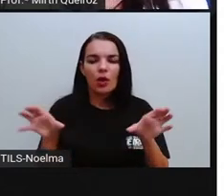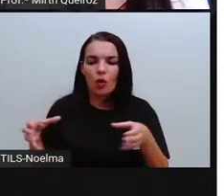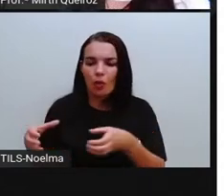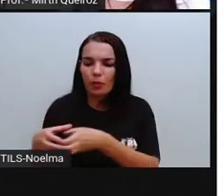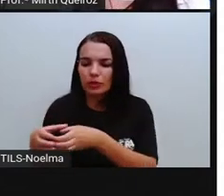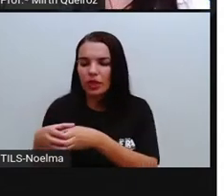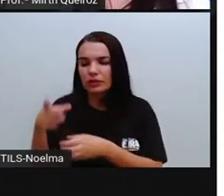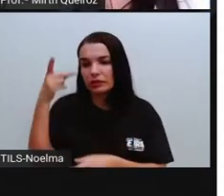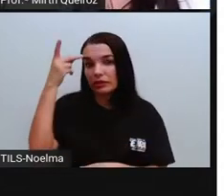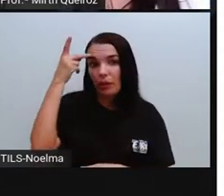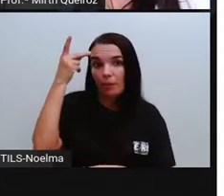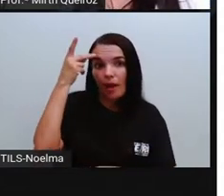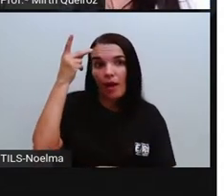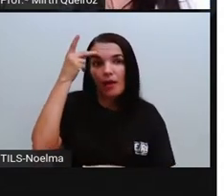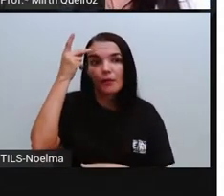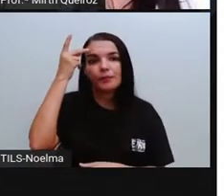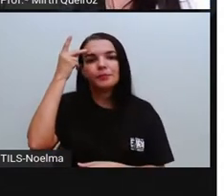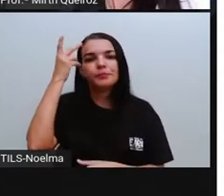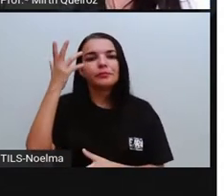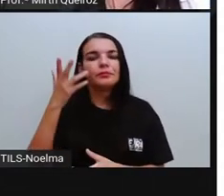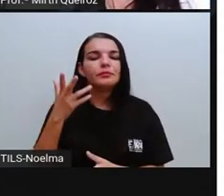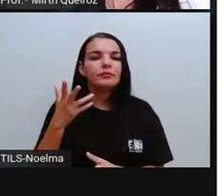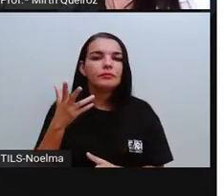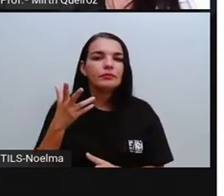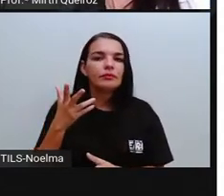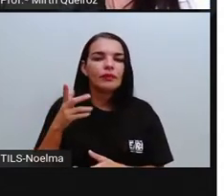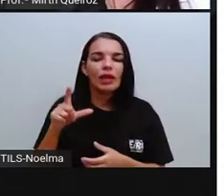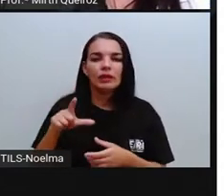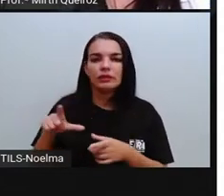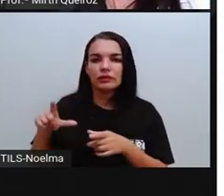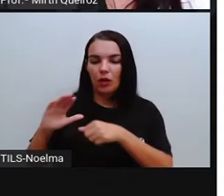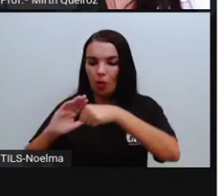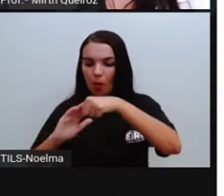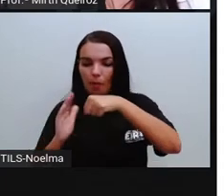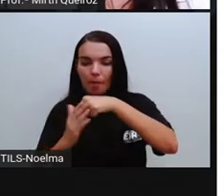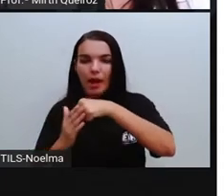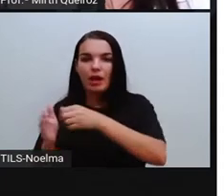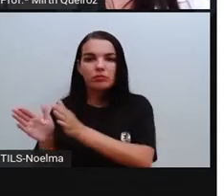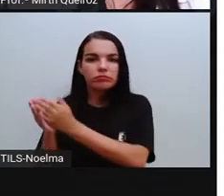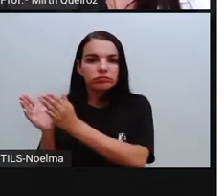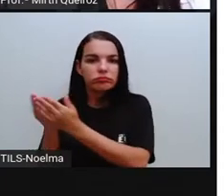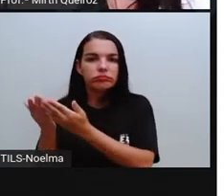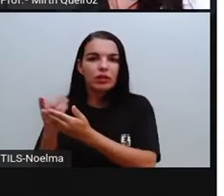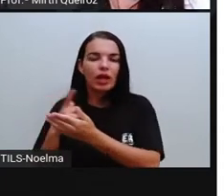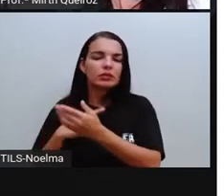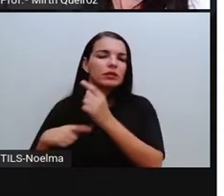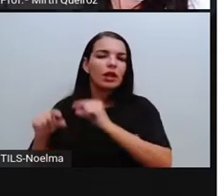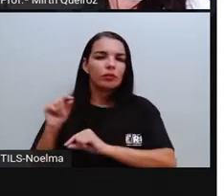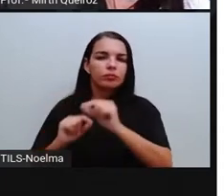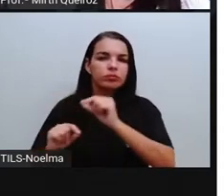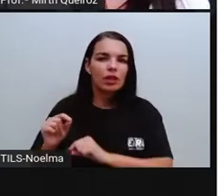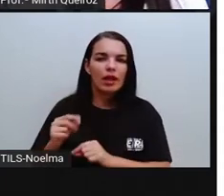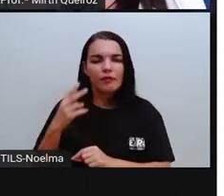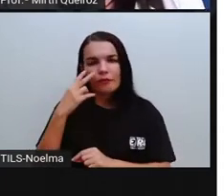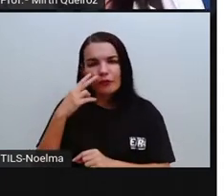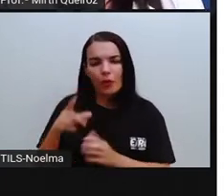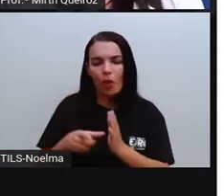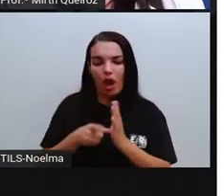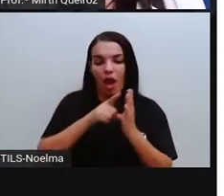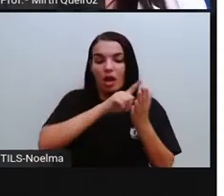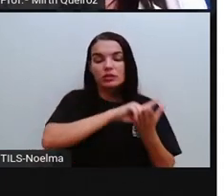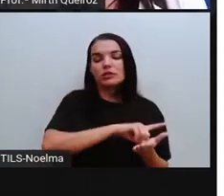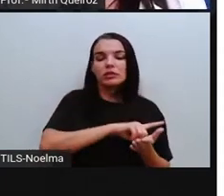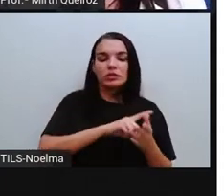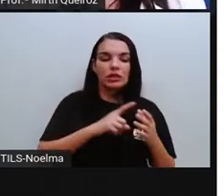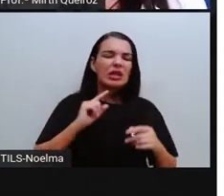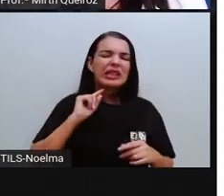de São Paulo, uma favela que está, no caso, na periferia da cidade ali,